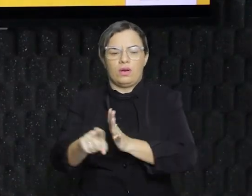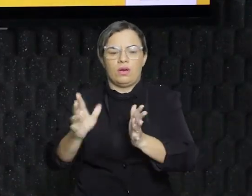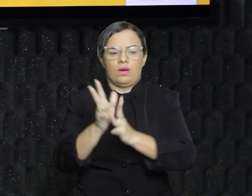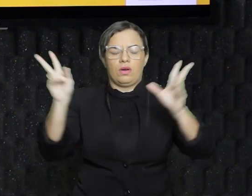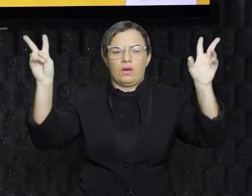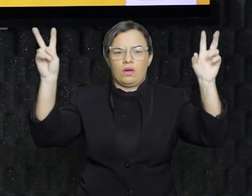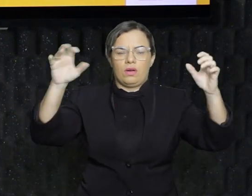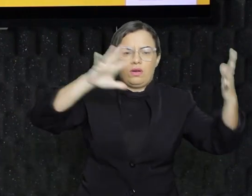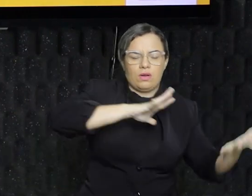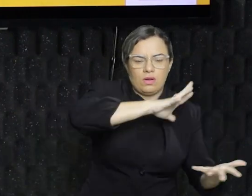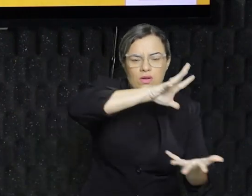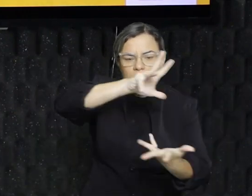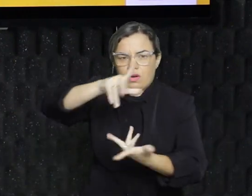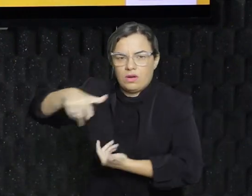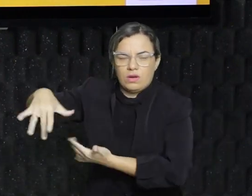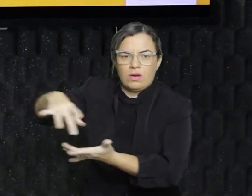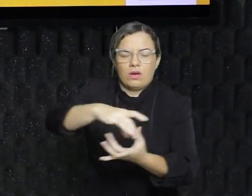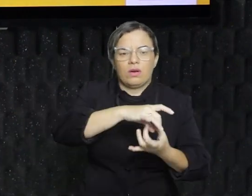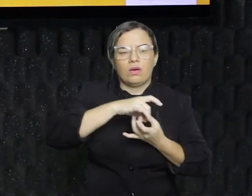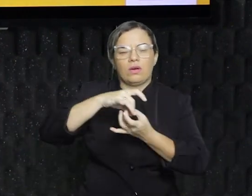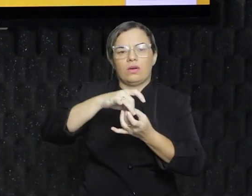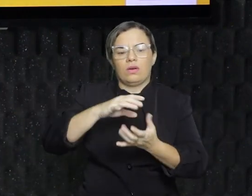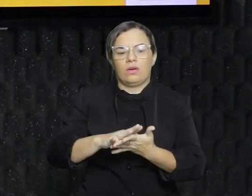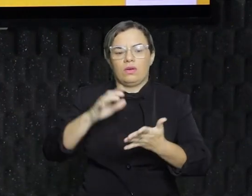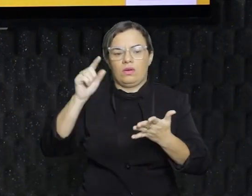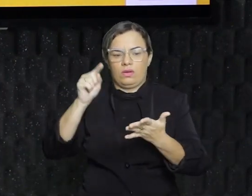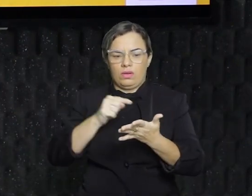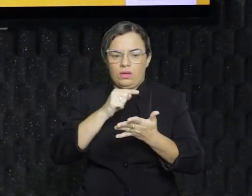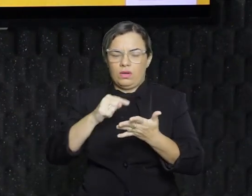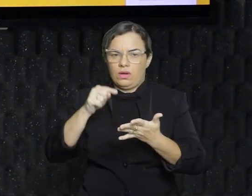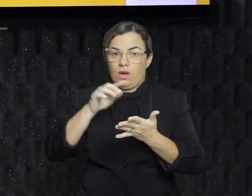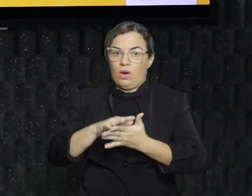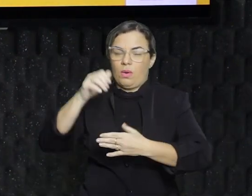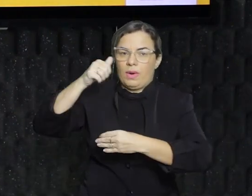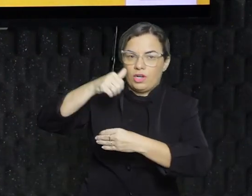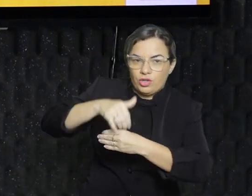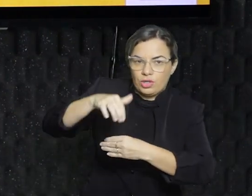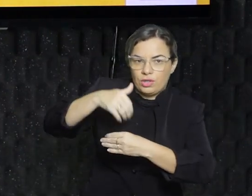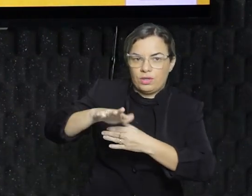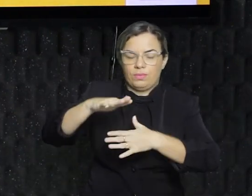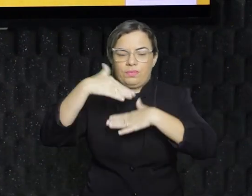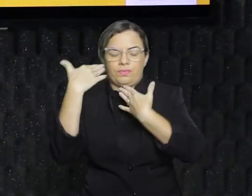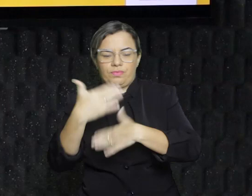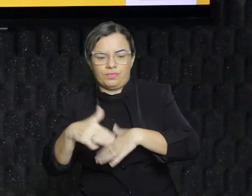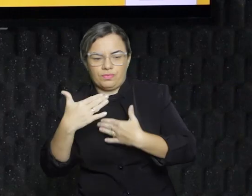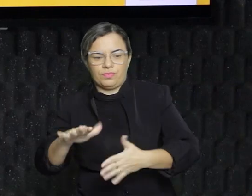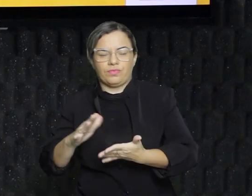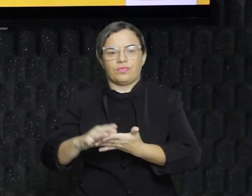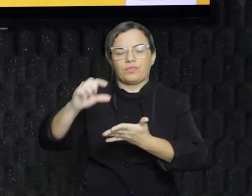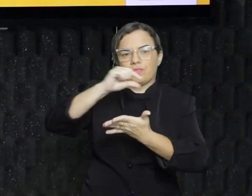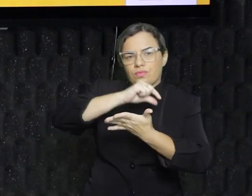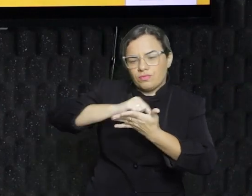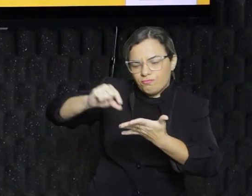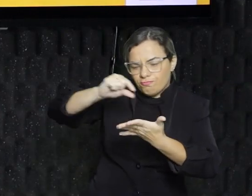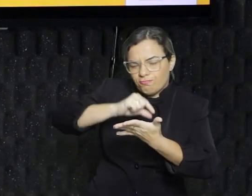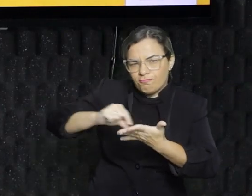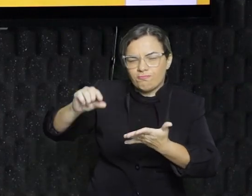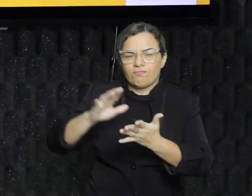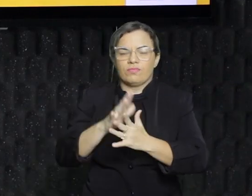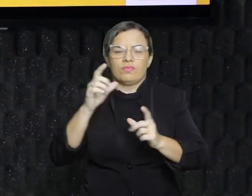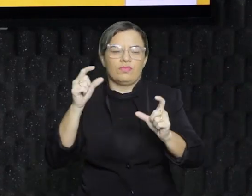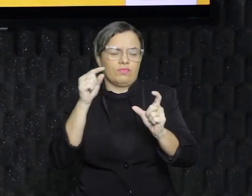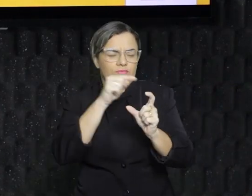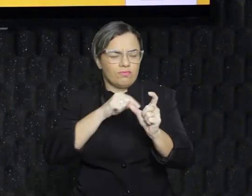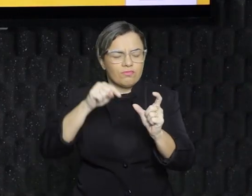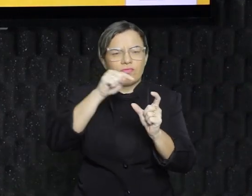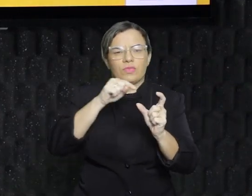é globalização. Então marca aí, galera, uma dica na tua prova, tá? Grifa os termos importantes, tá certo? O comando